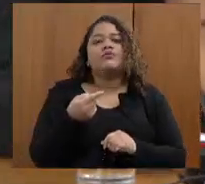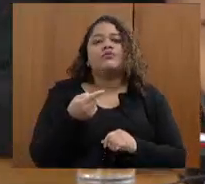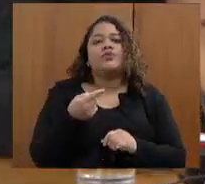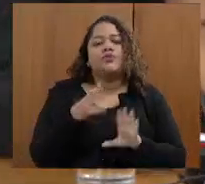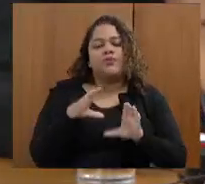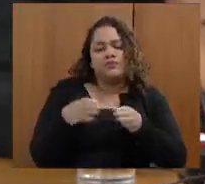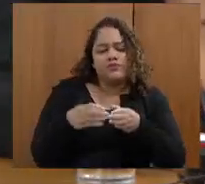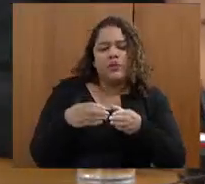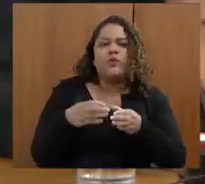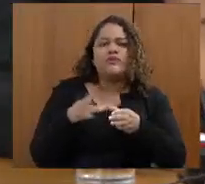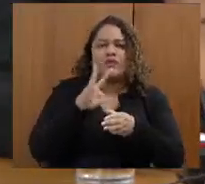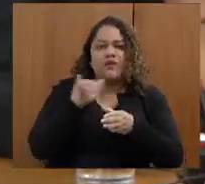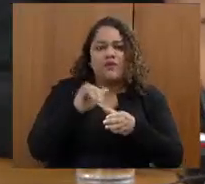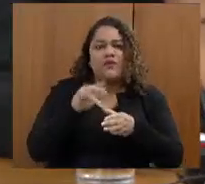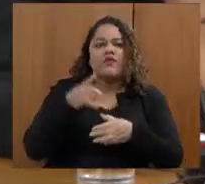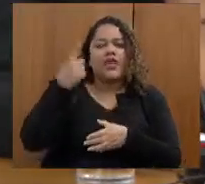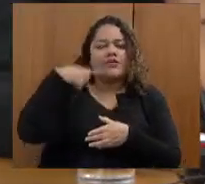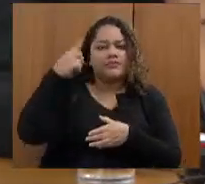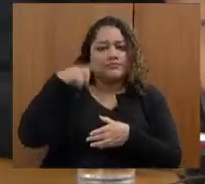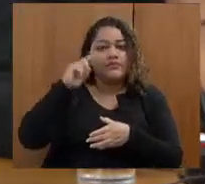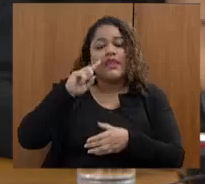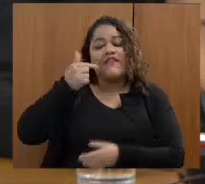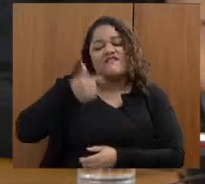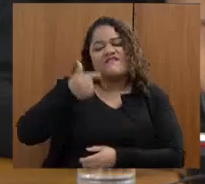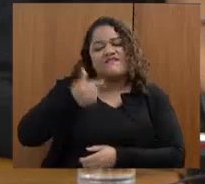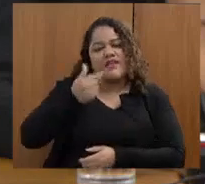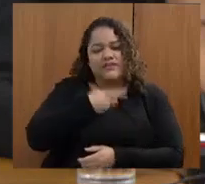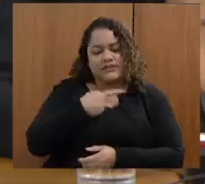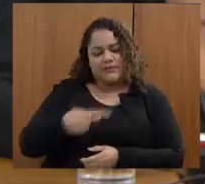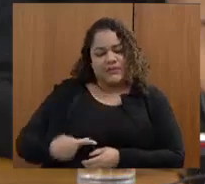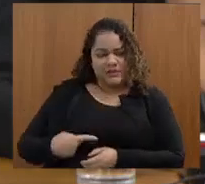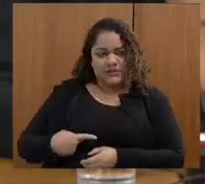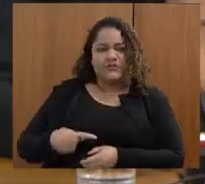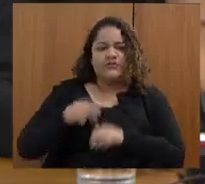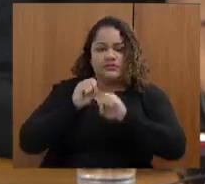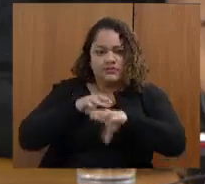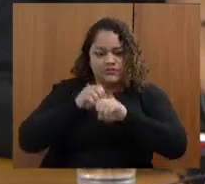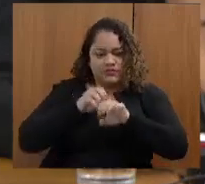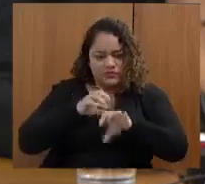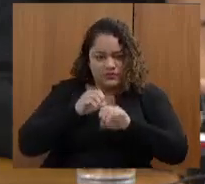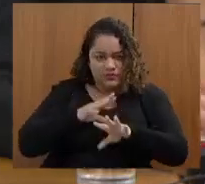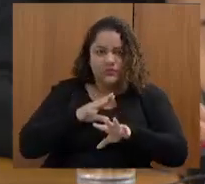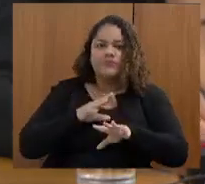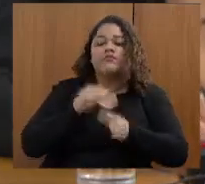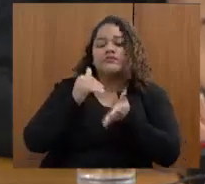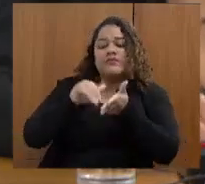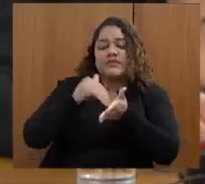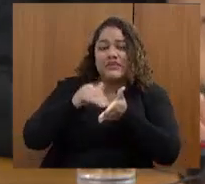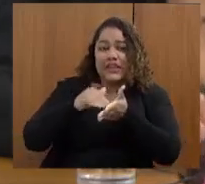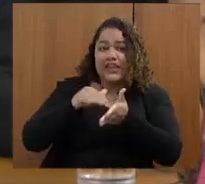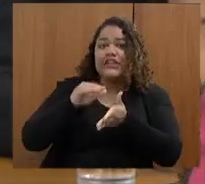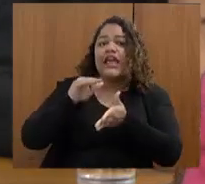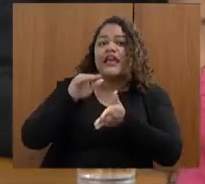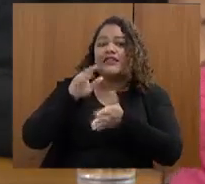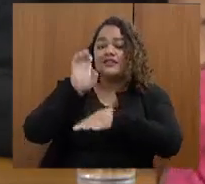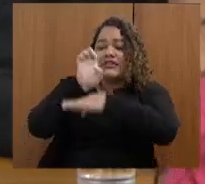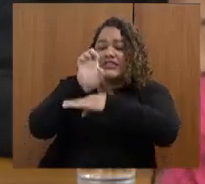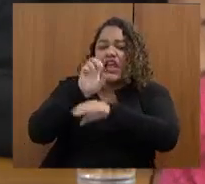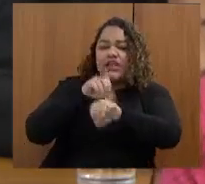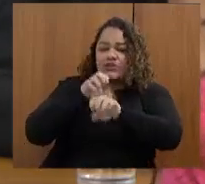é a vice-presidenta deputada vice-presidente da comissão de educação que foi secretária de Estado da Educação